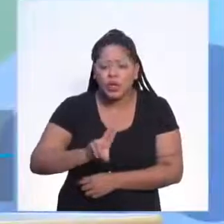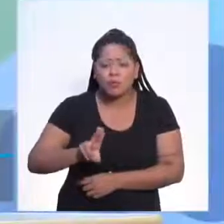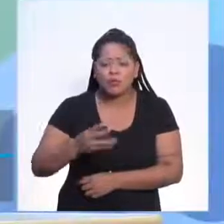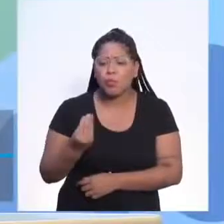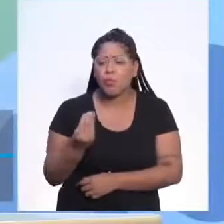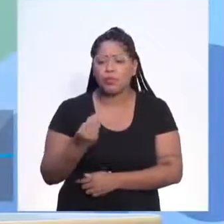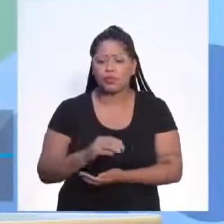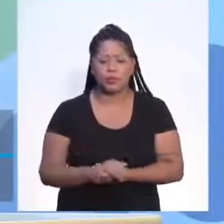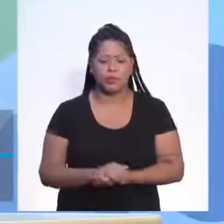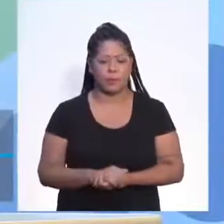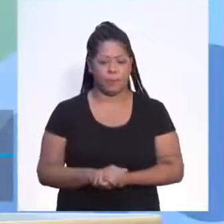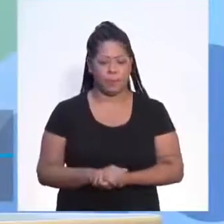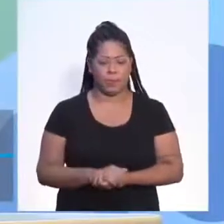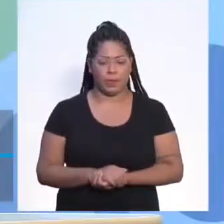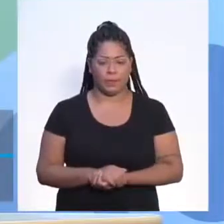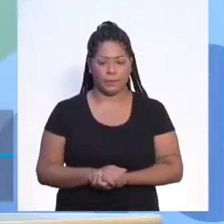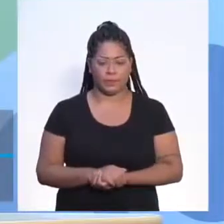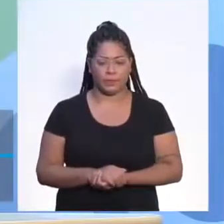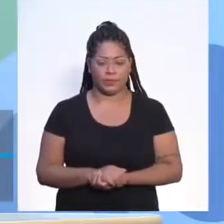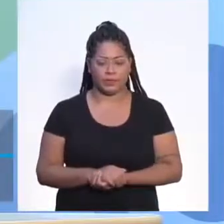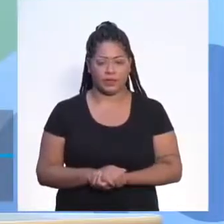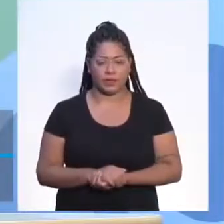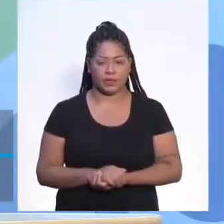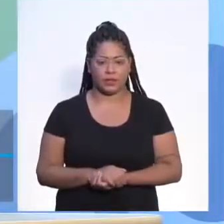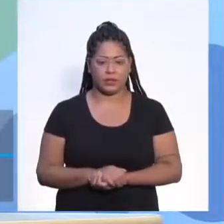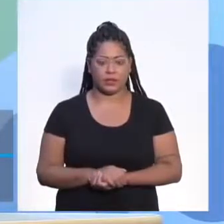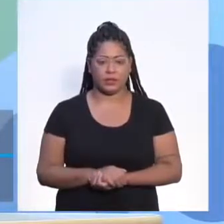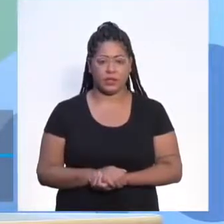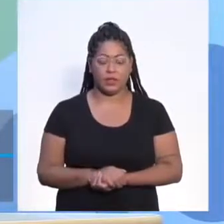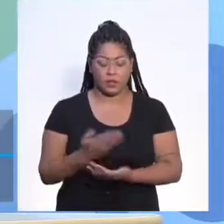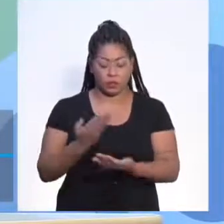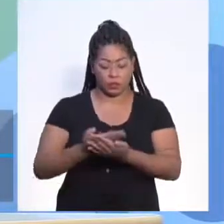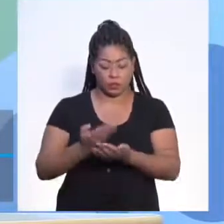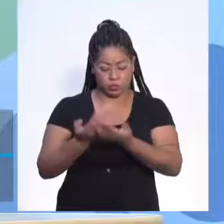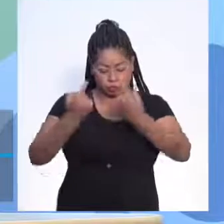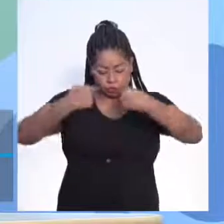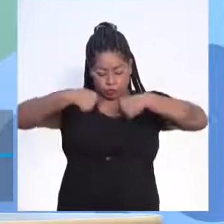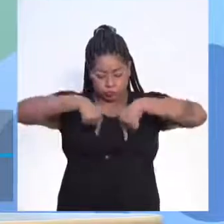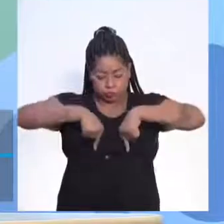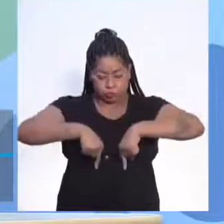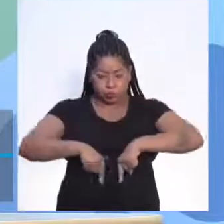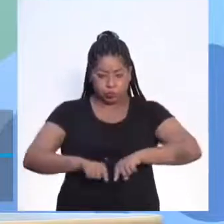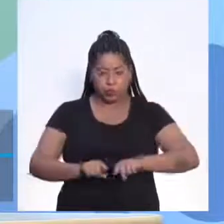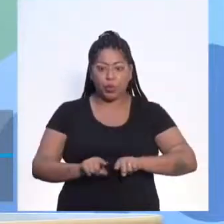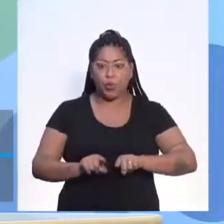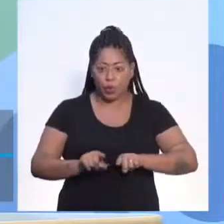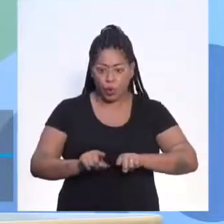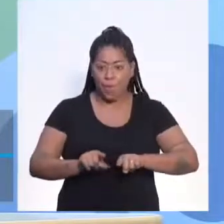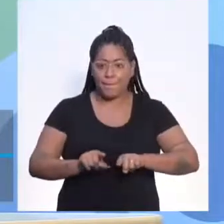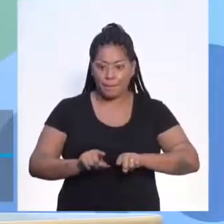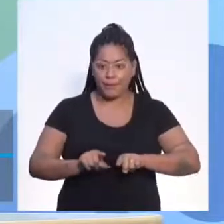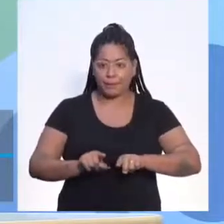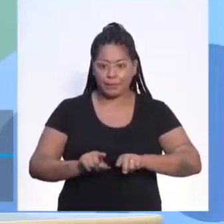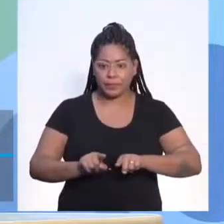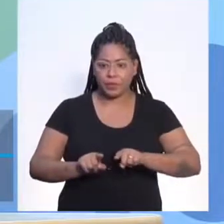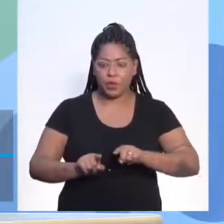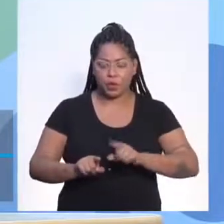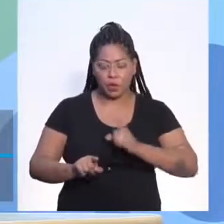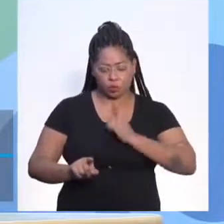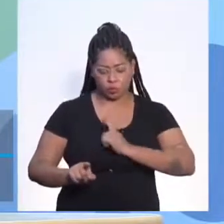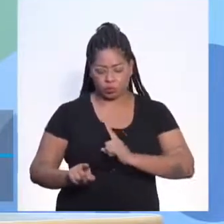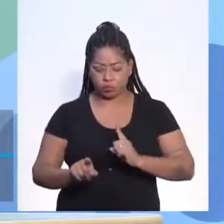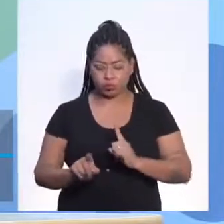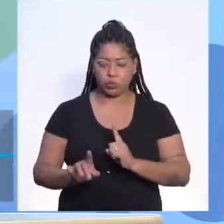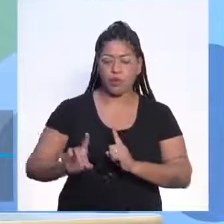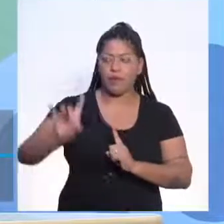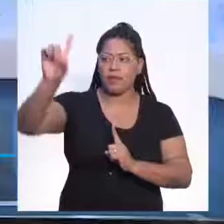idioma antropologia, né? Então, antropocentrismo, o homem, o ser humano no centro. Exato. Teocentrismo,